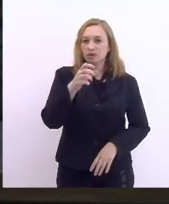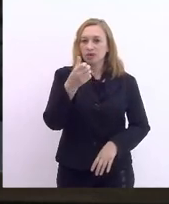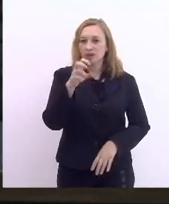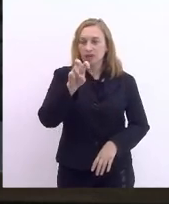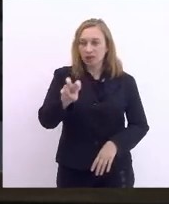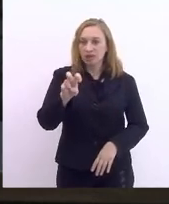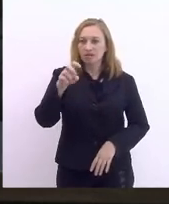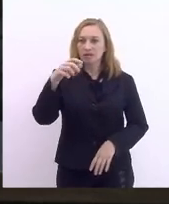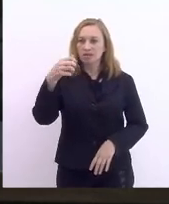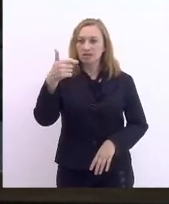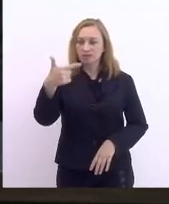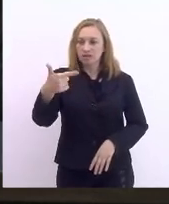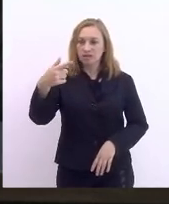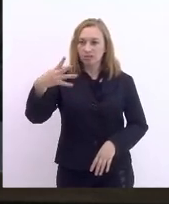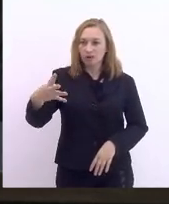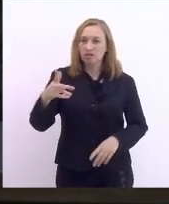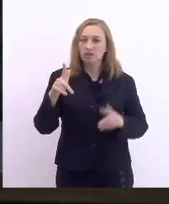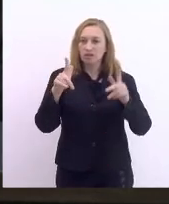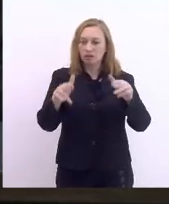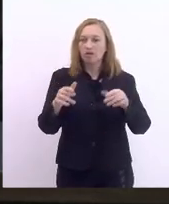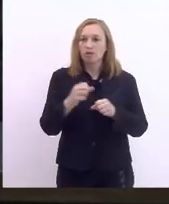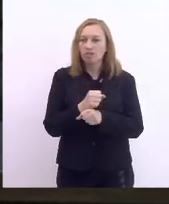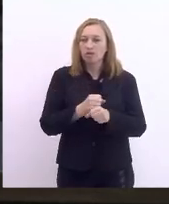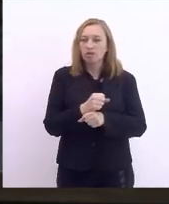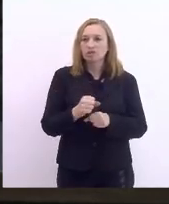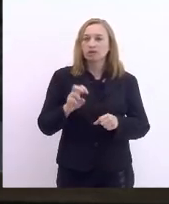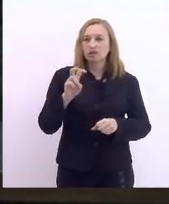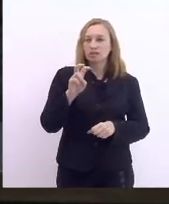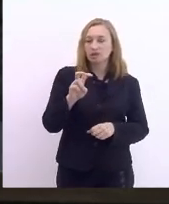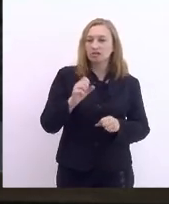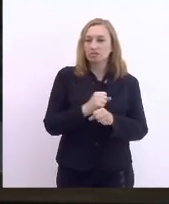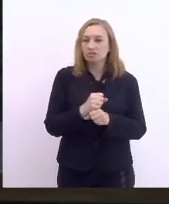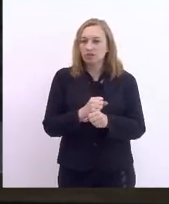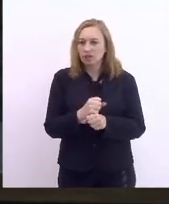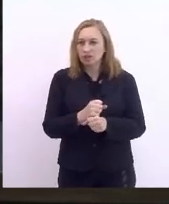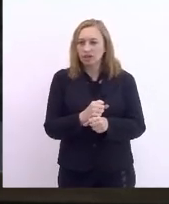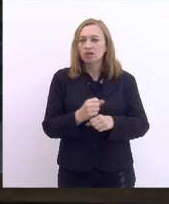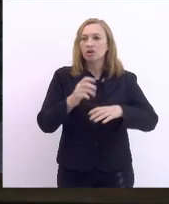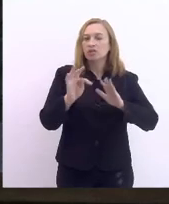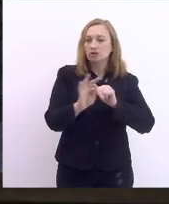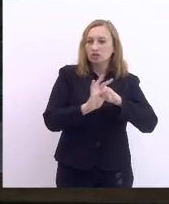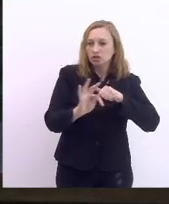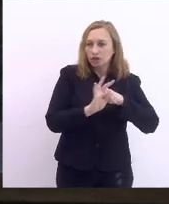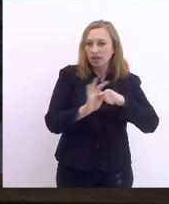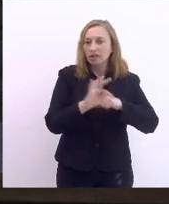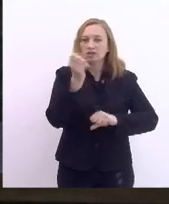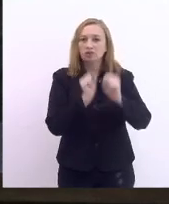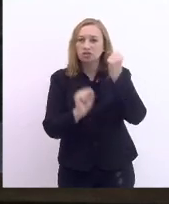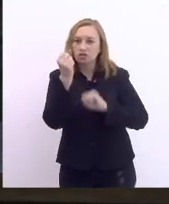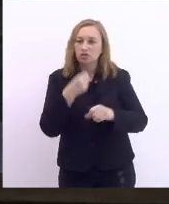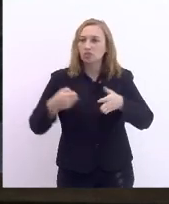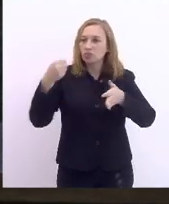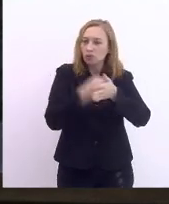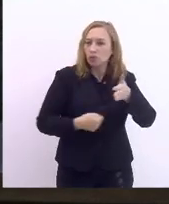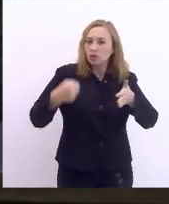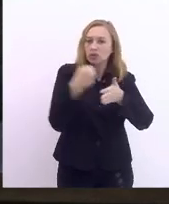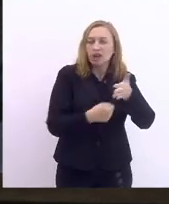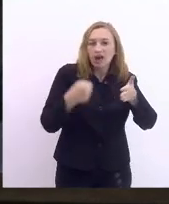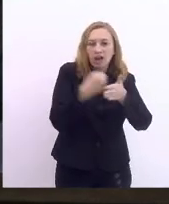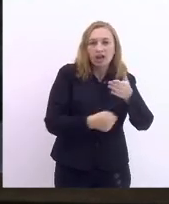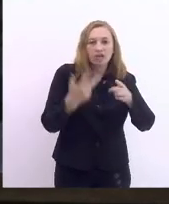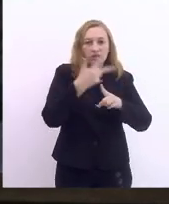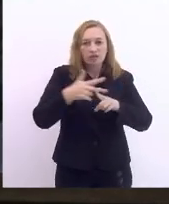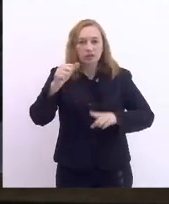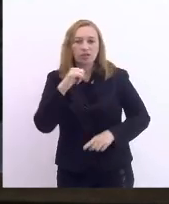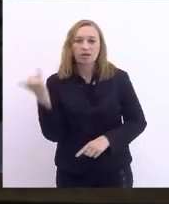5524 do mesmo ano durante cinco décadas os técnicos industriais de batalhar no meu obtiveram vitórias importantes